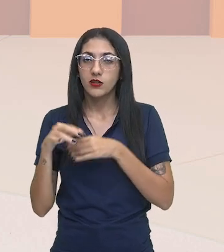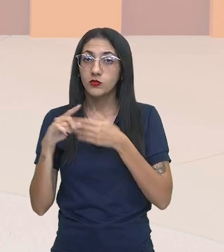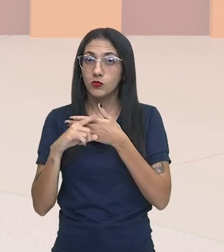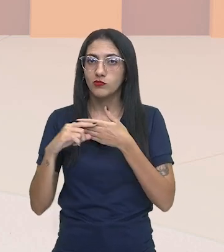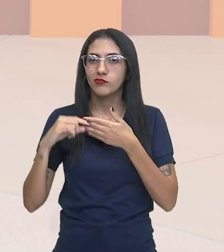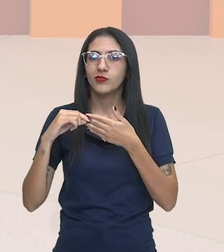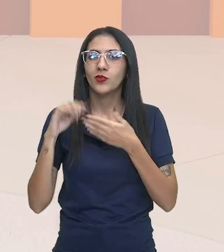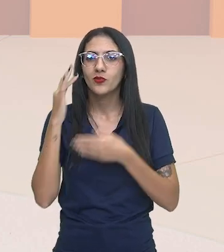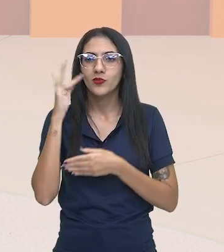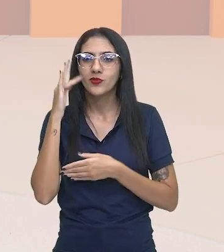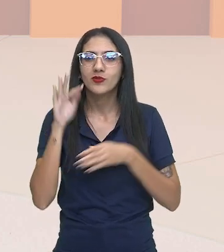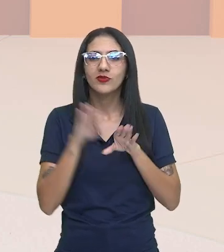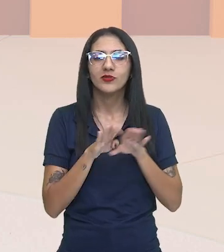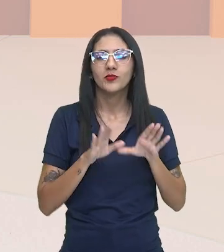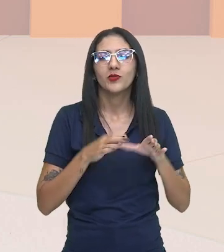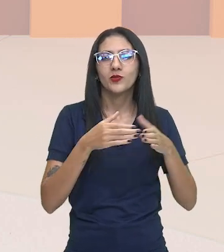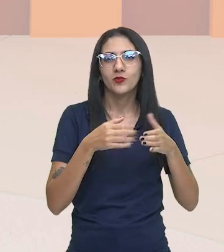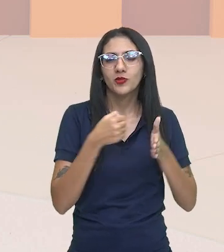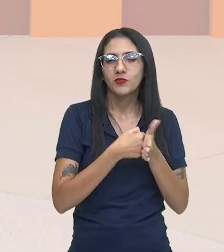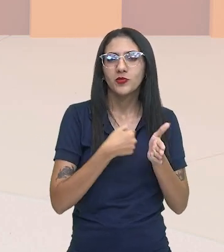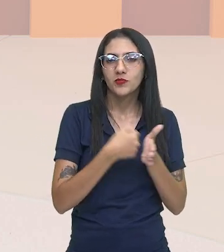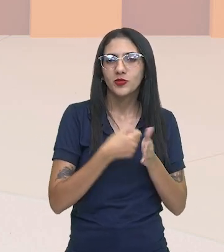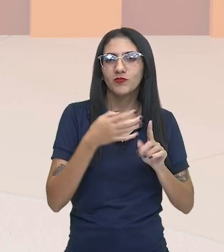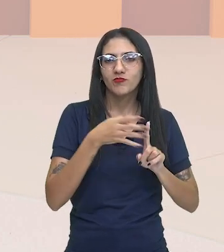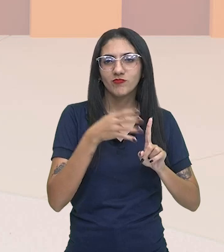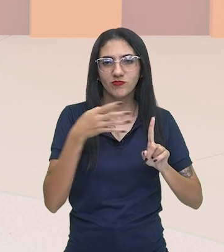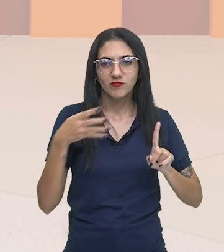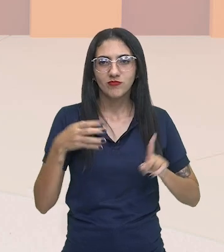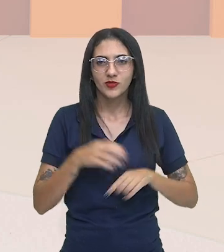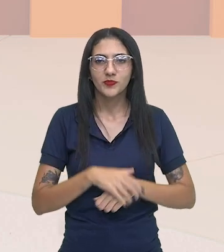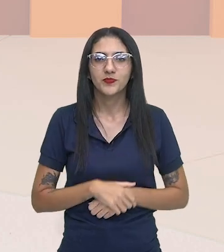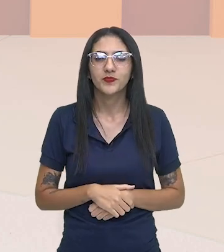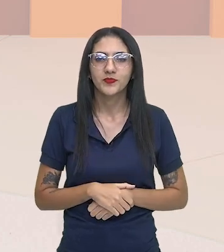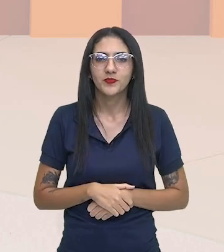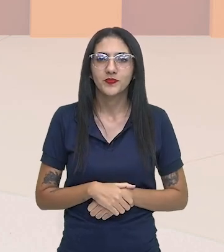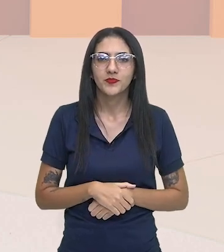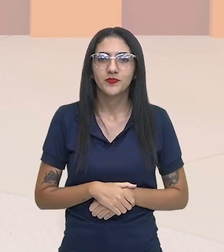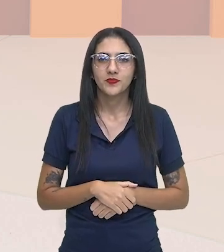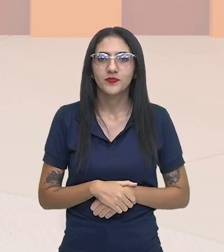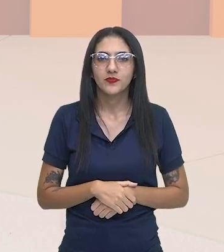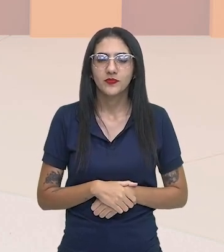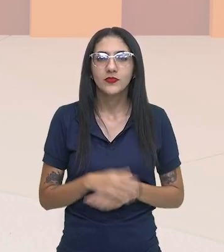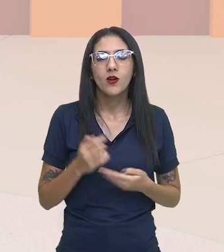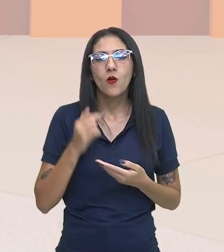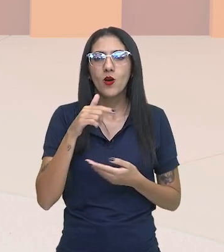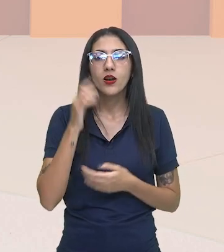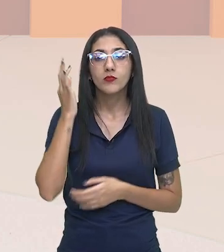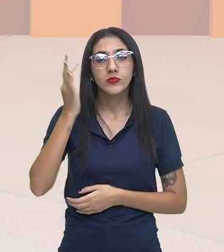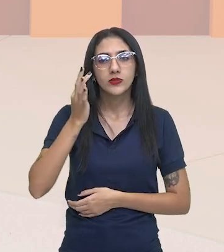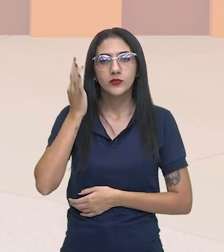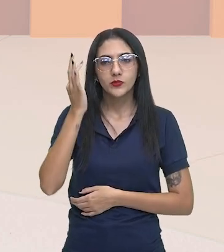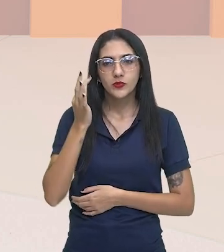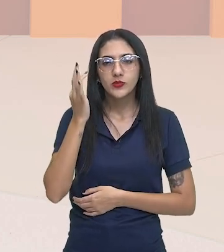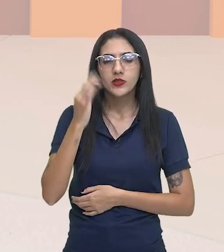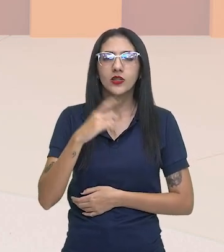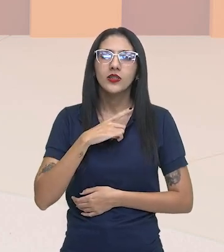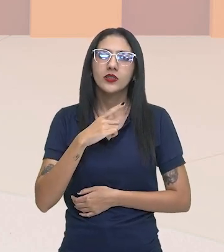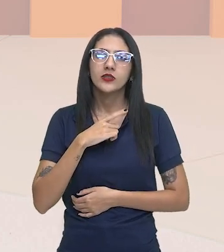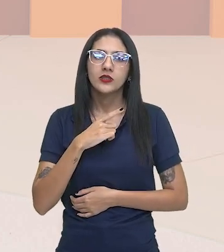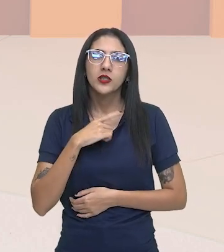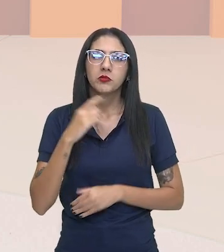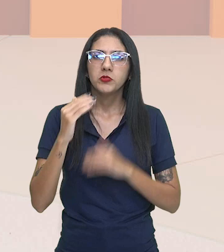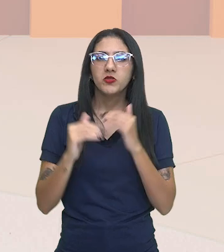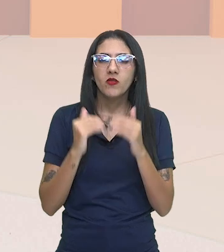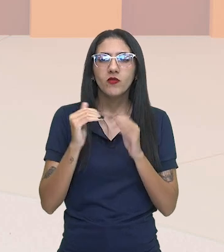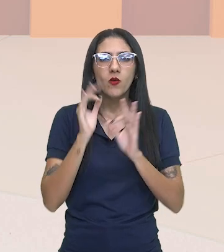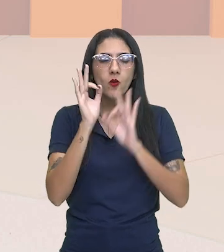né, e a luta por reconhecimento. Então, é um movimento que se deu, uma teoria, né, que se desenvolveu, que faz com